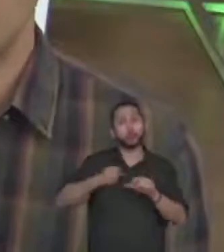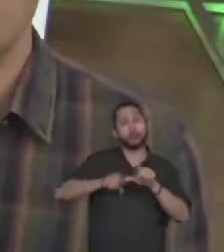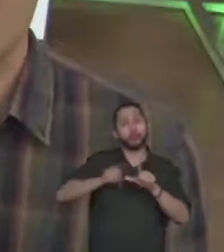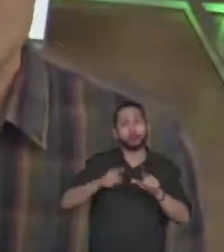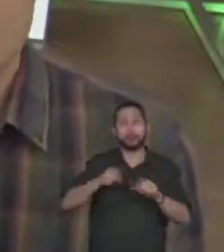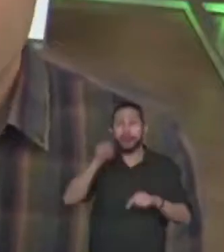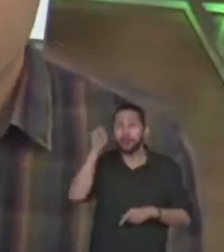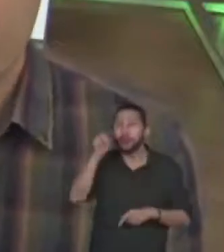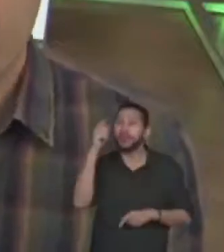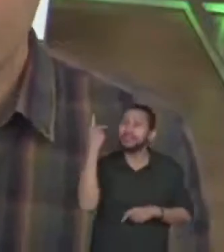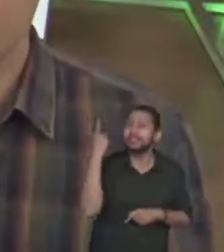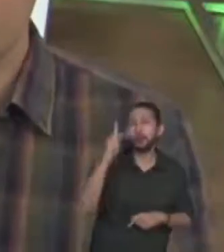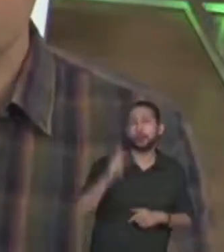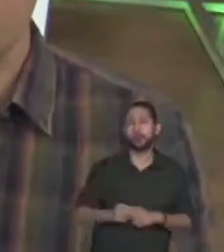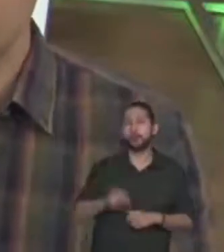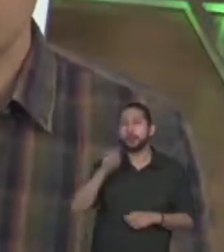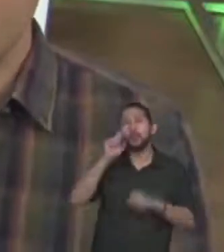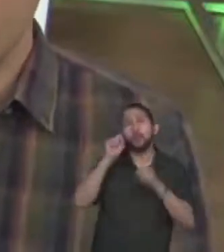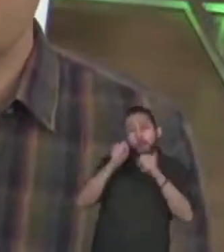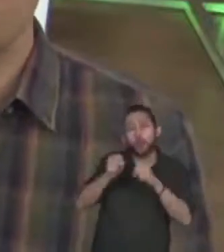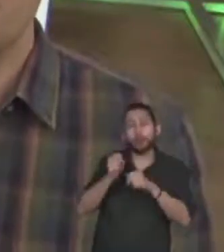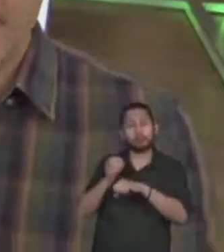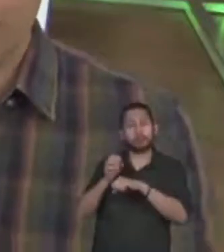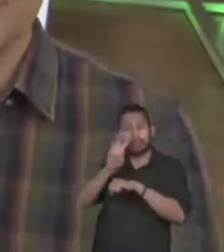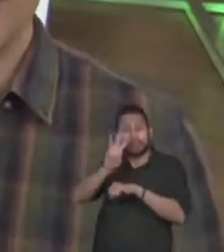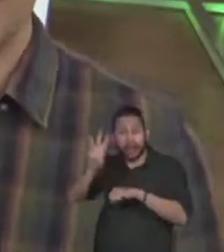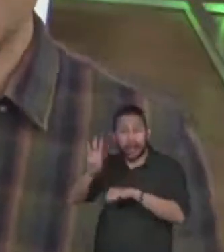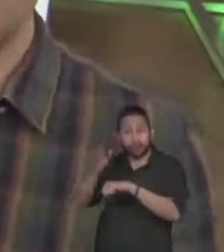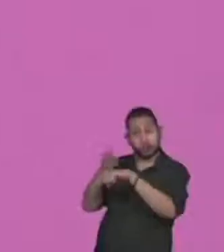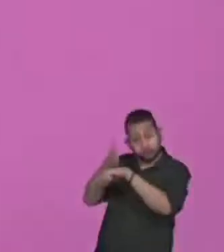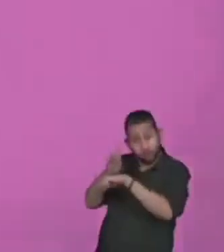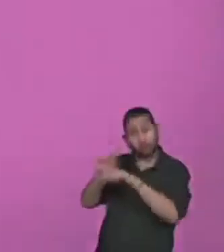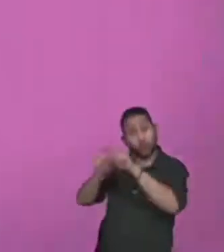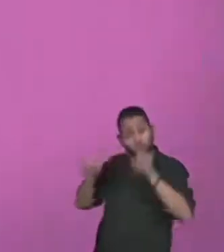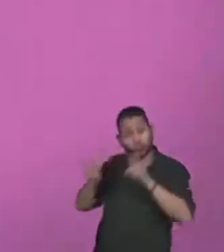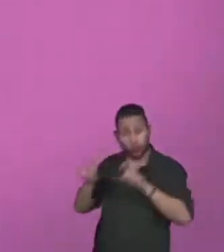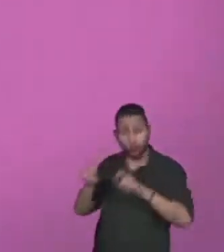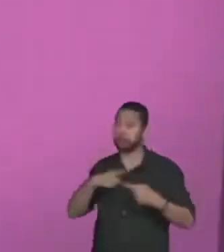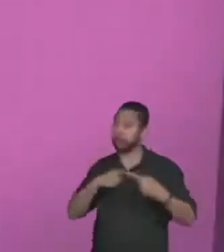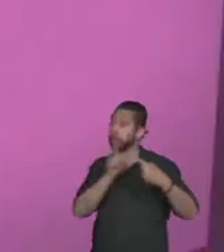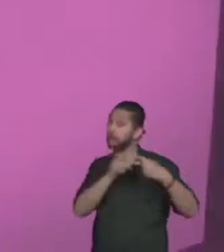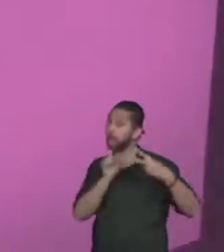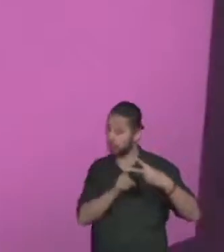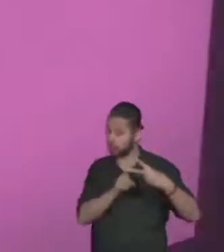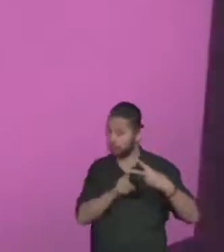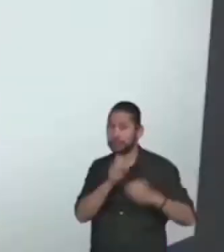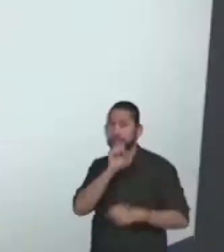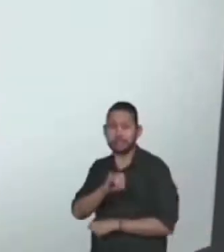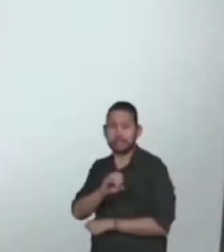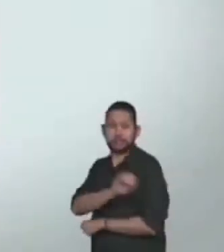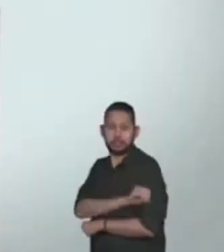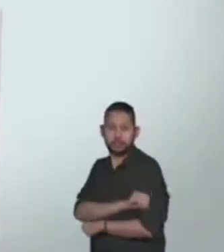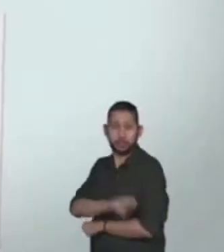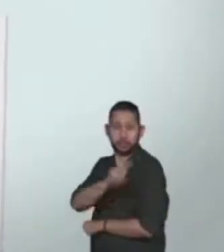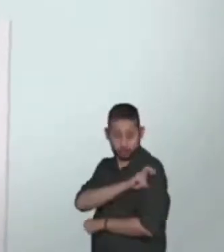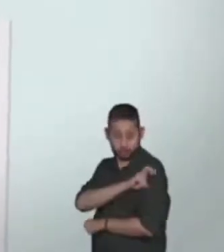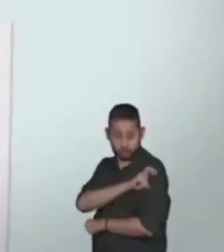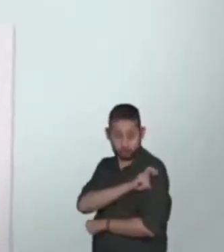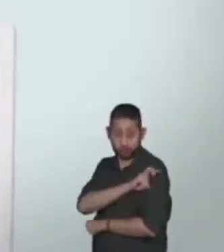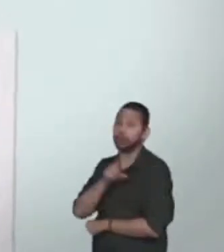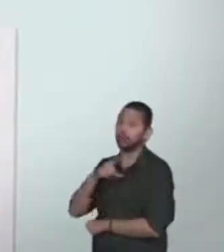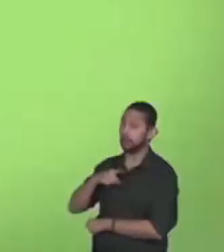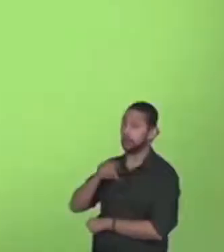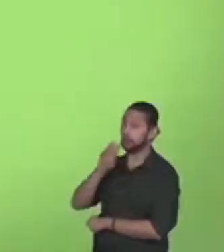Esse código é seu. É só entrar no site pelo computador. Acesse esse site se você for dos anos iniciais e